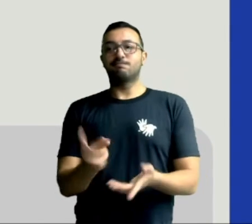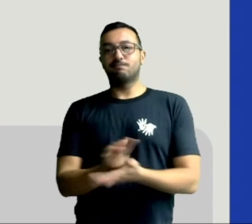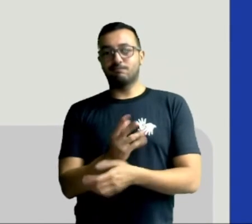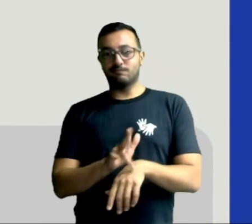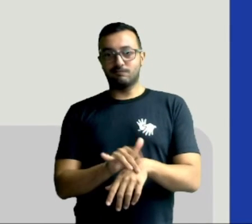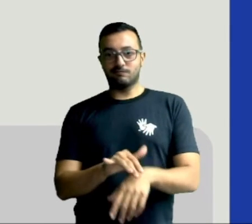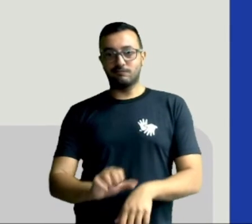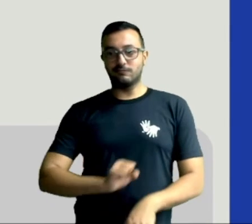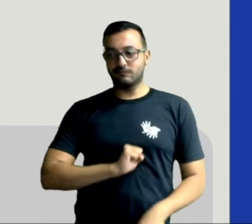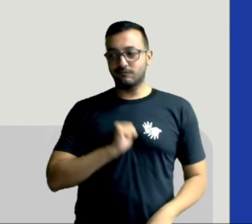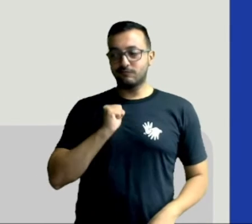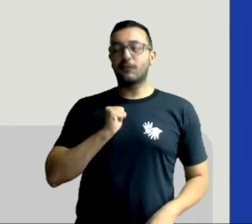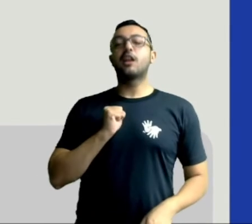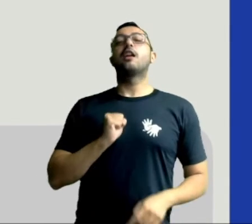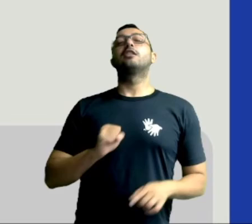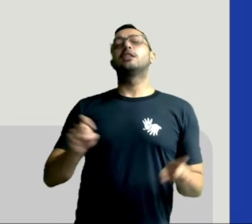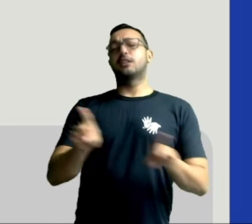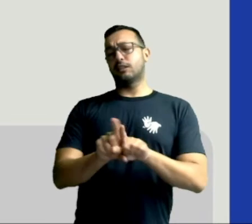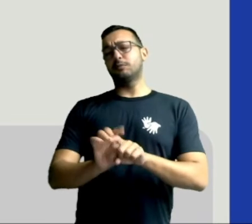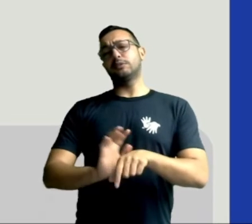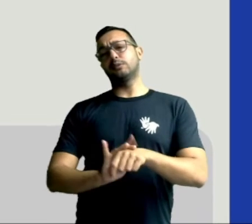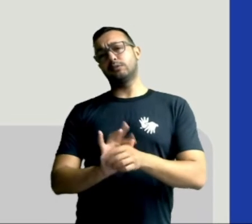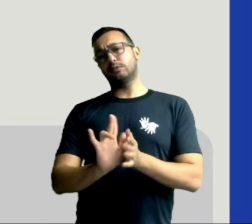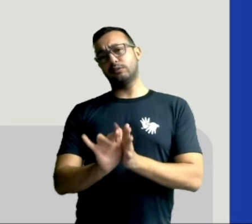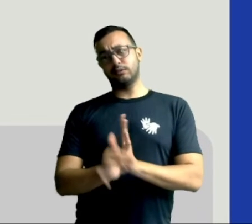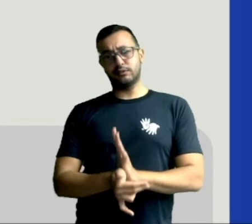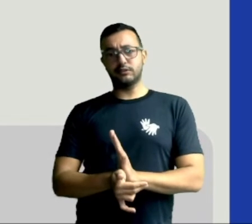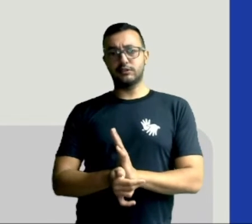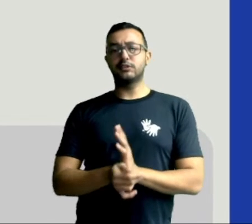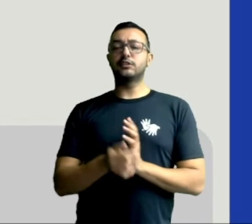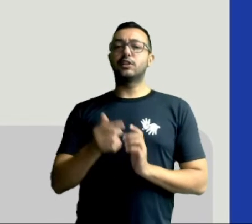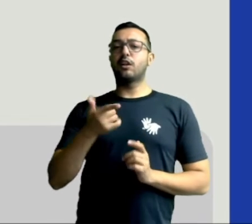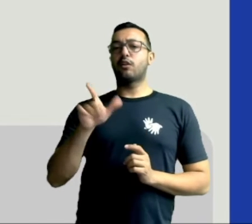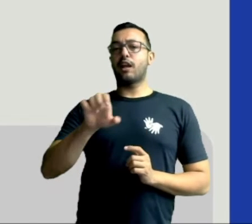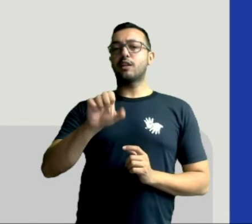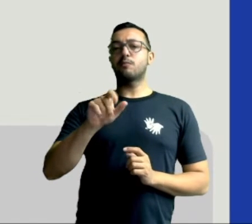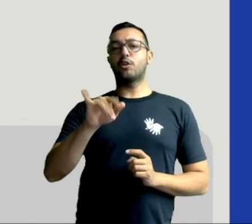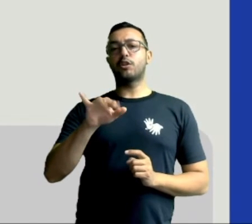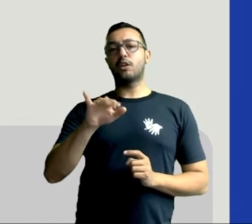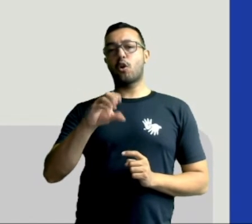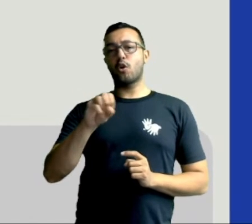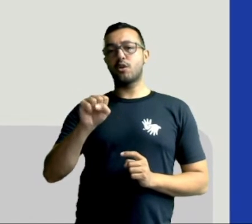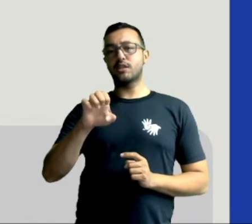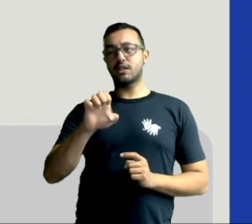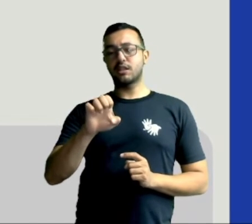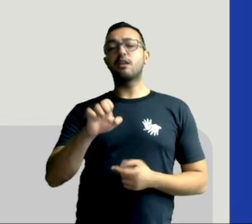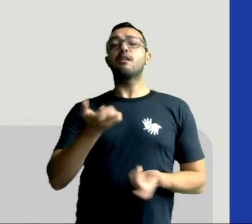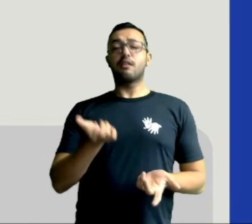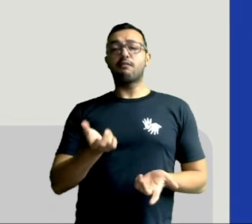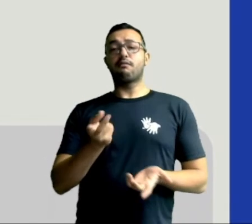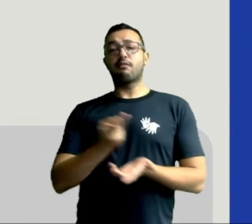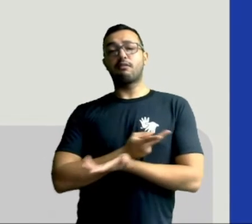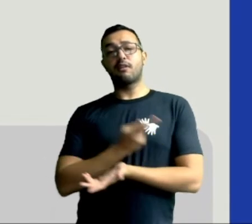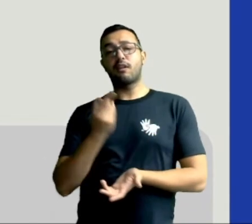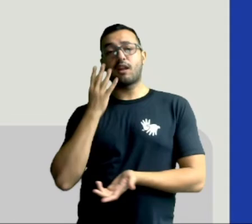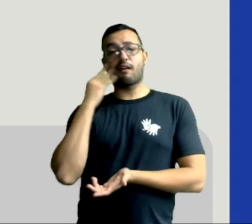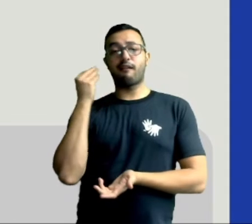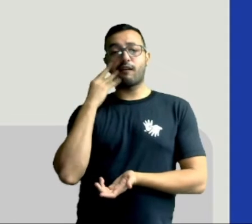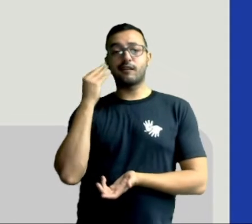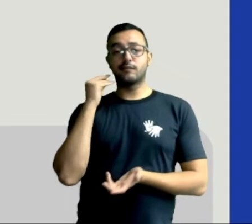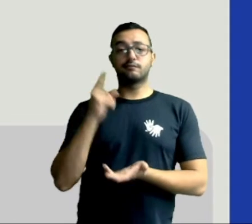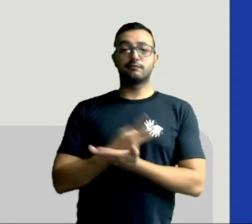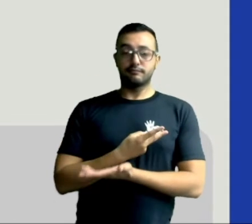raiva. Não só a raiva, mas também outras doenças, como a esporotricose, causada por fungos. Os gatos também podem